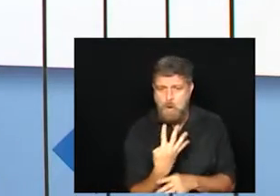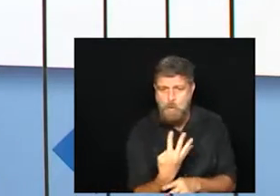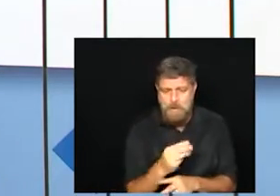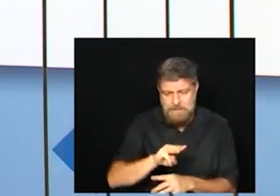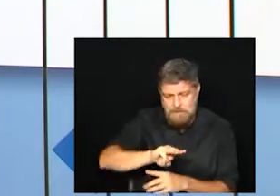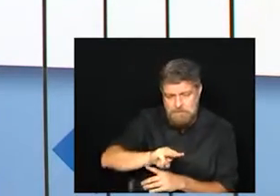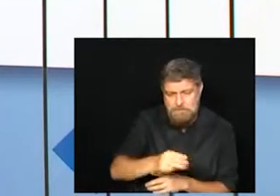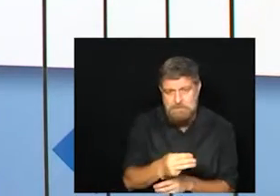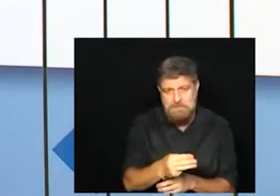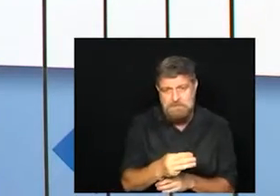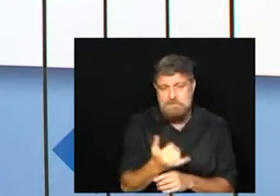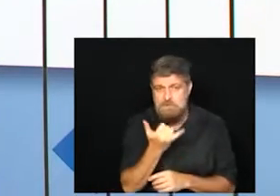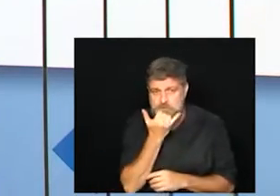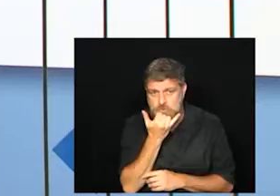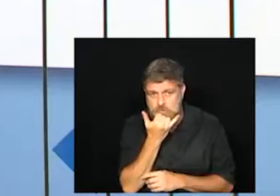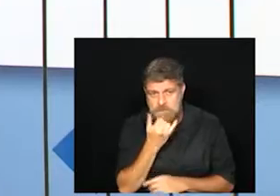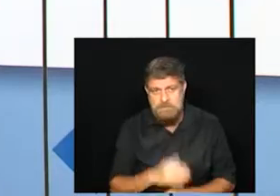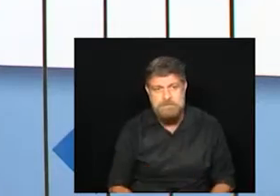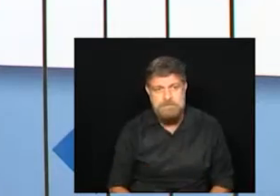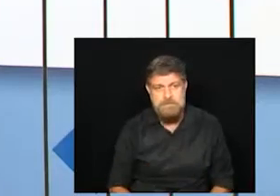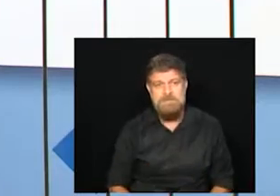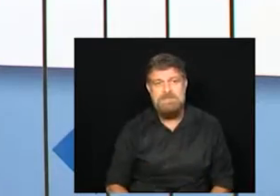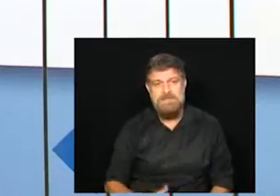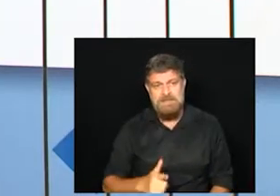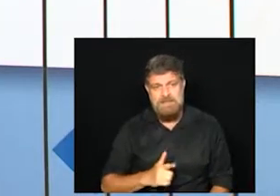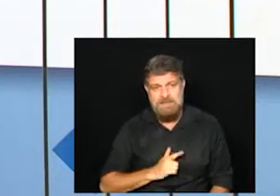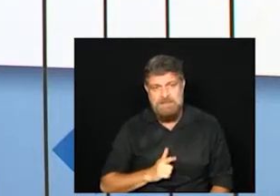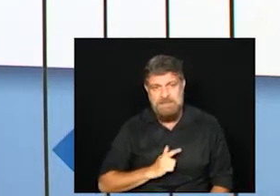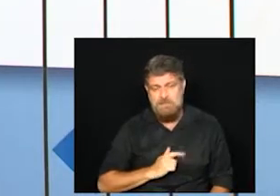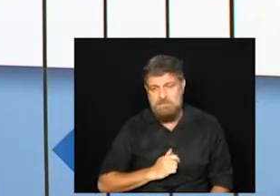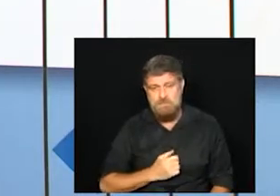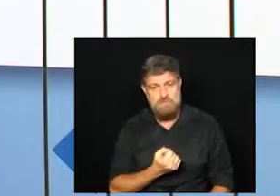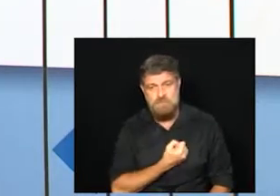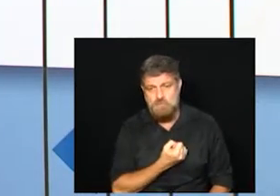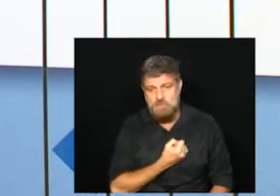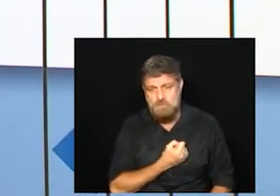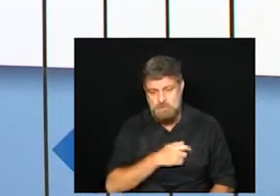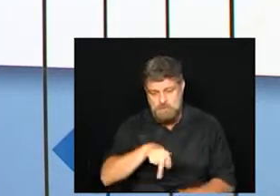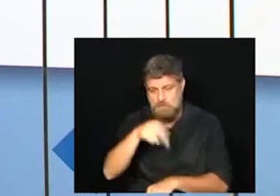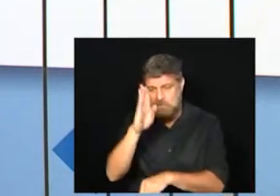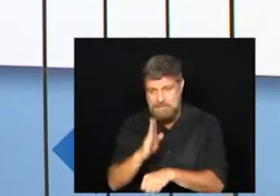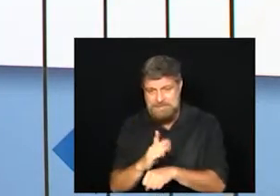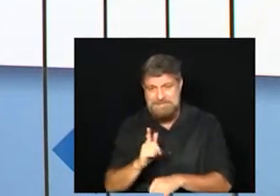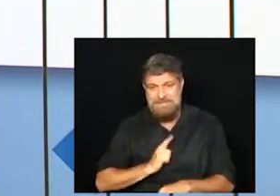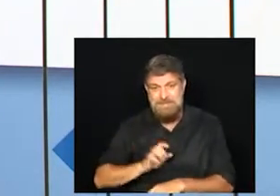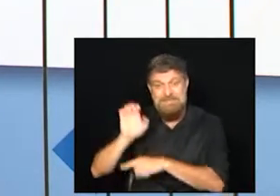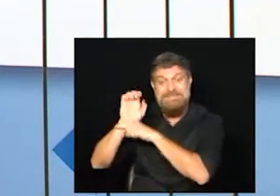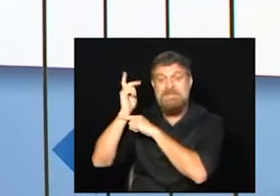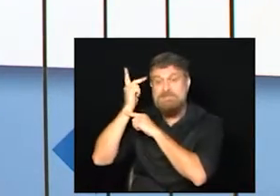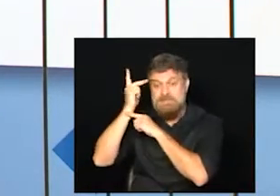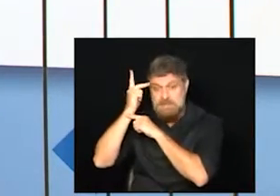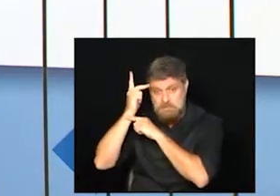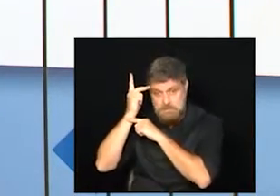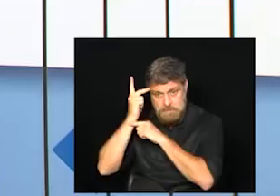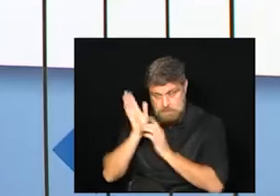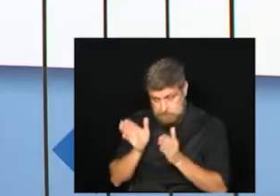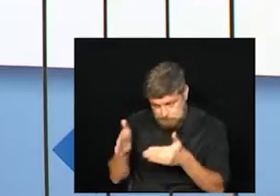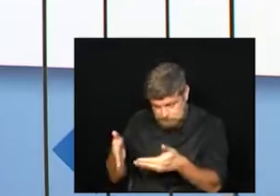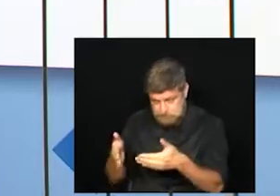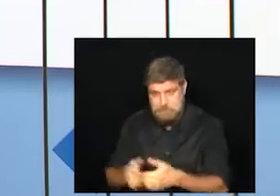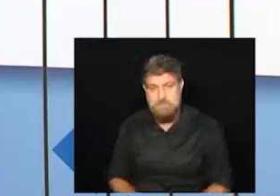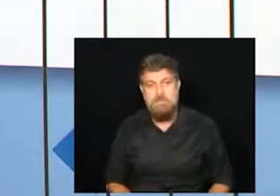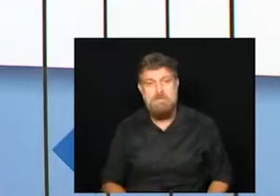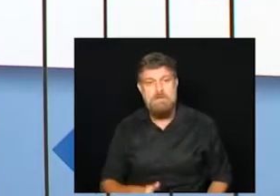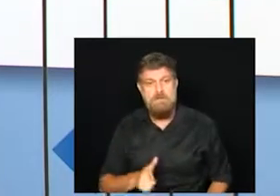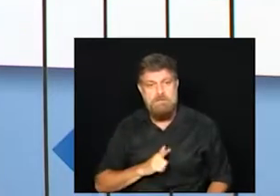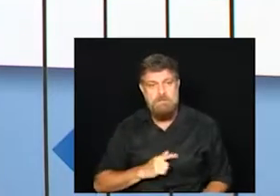milhões... Desculpe, nós não temos aqui os óbitos no país, nós temos só no estado de São Paulo. No estado de São